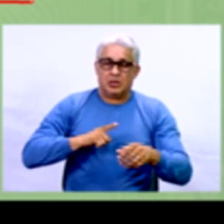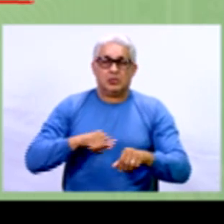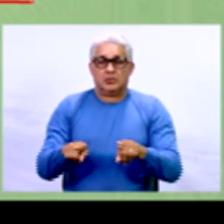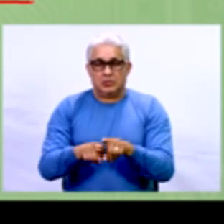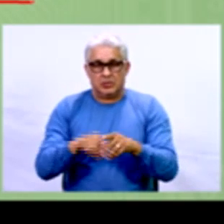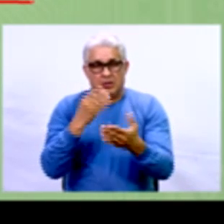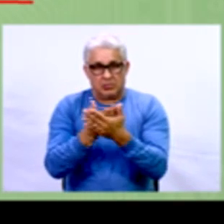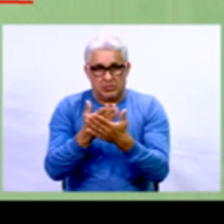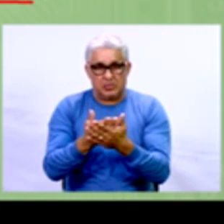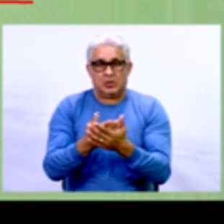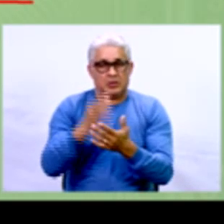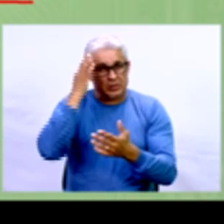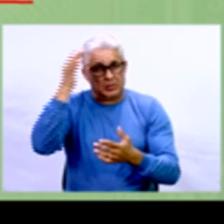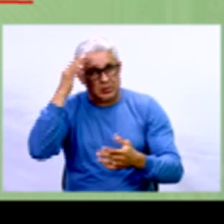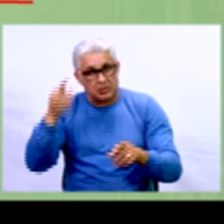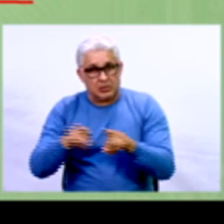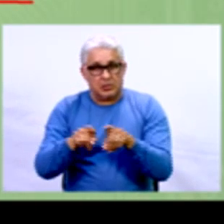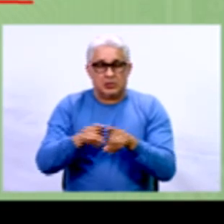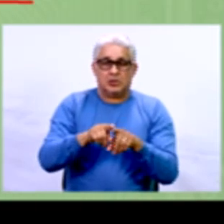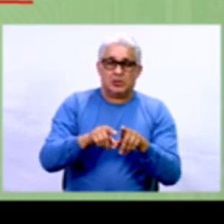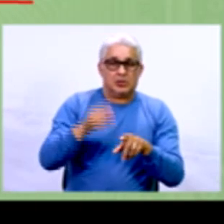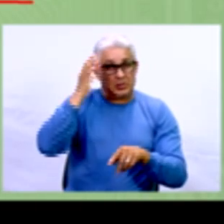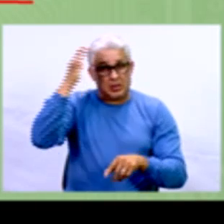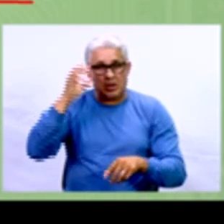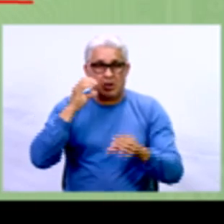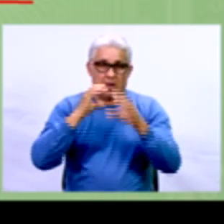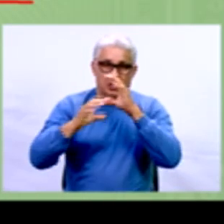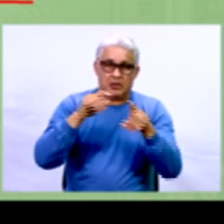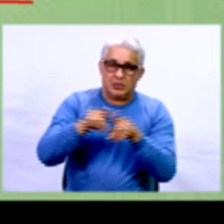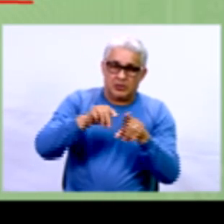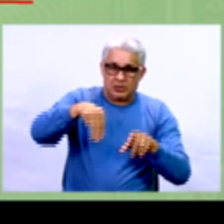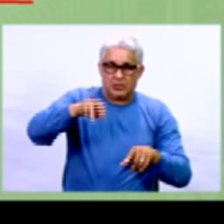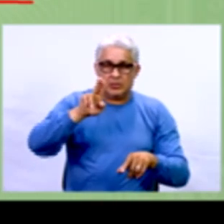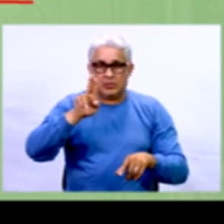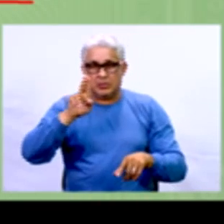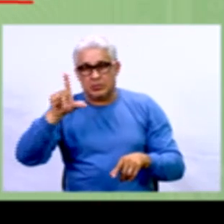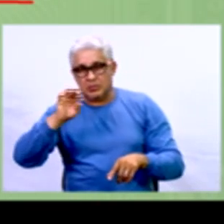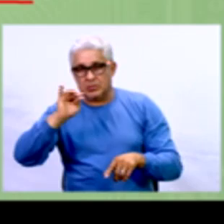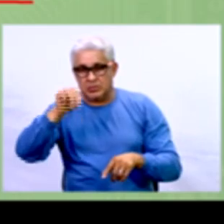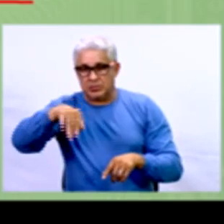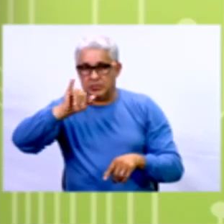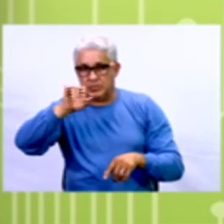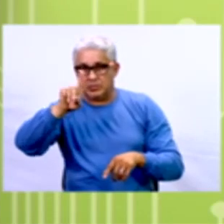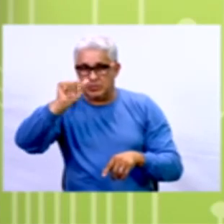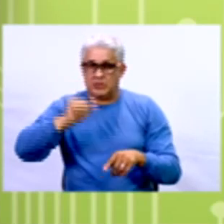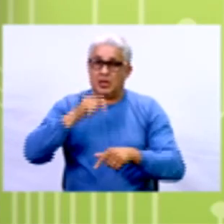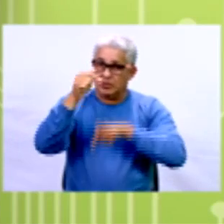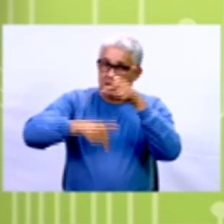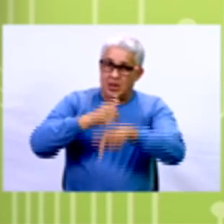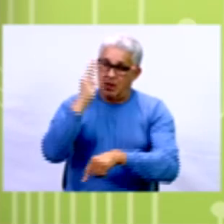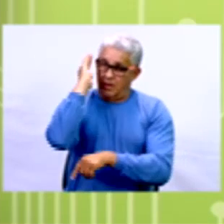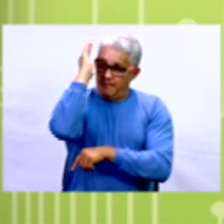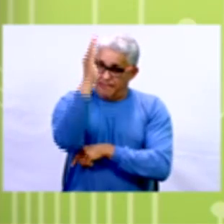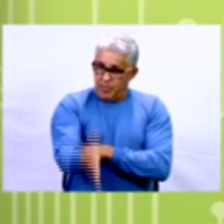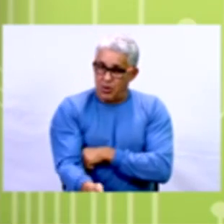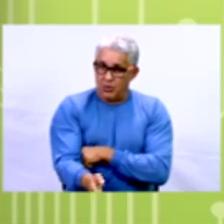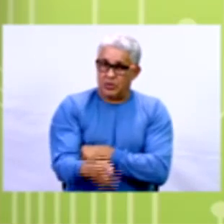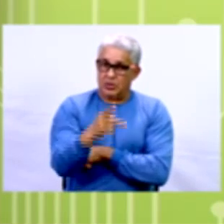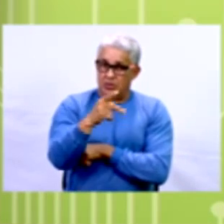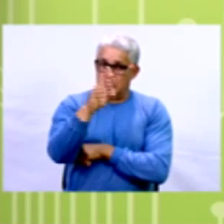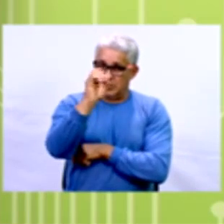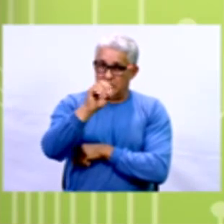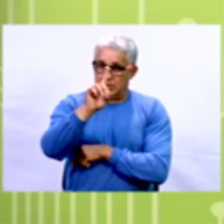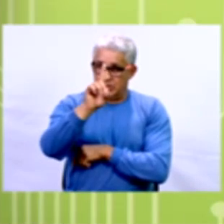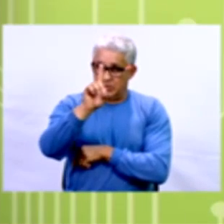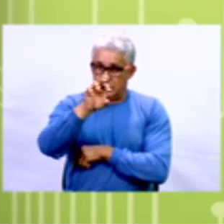Introdução ao Design de Multimídia e Teoria da Comunicação. Então, o produtor multimídia, ele trabalha diretamente na produção